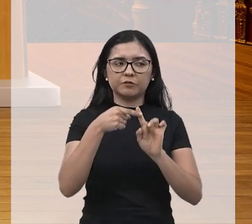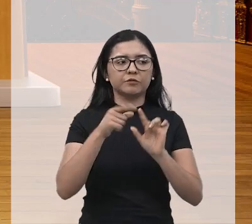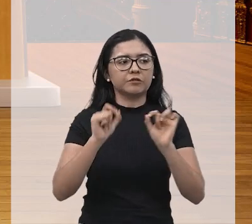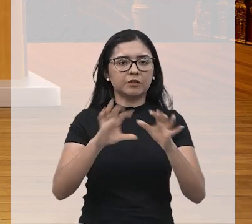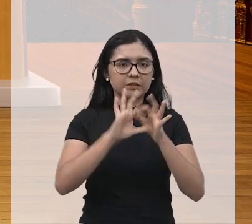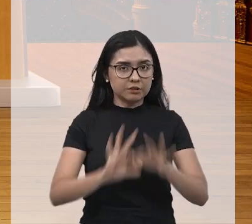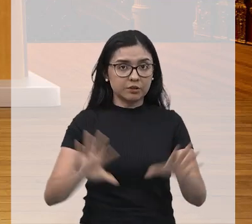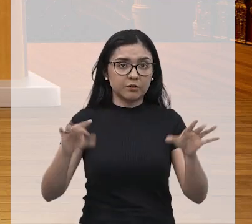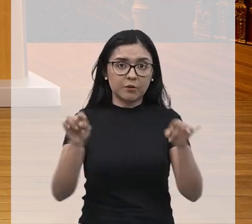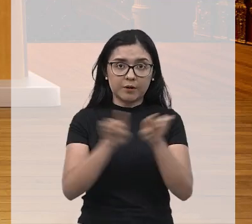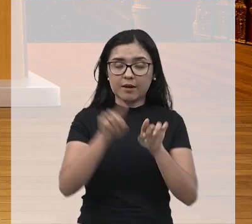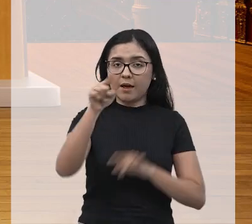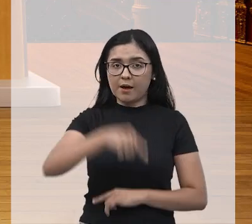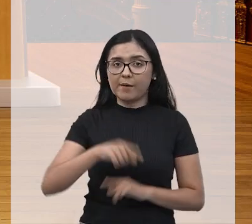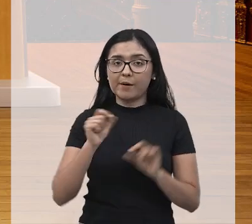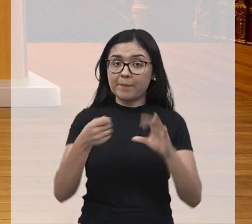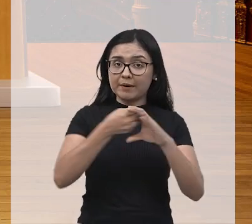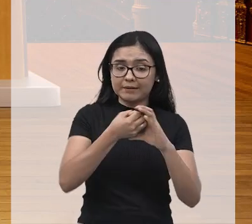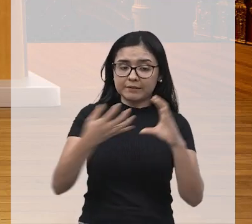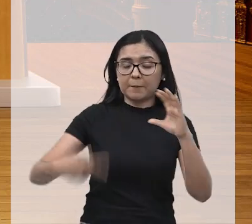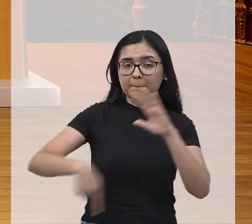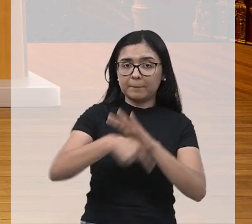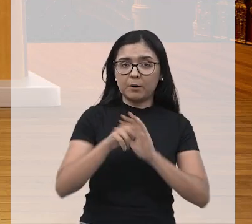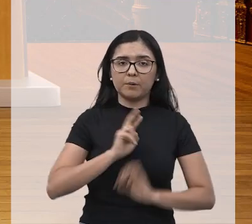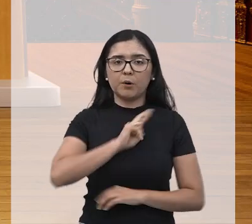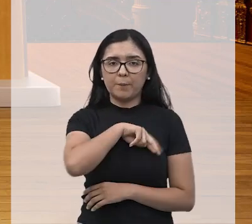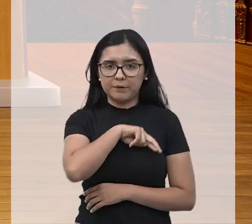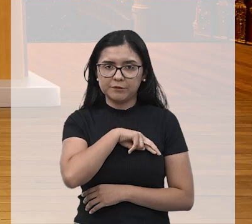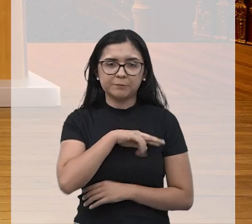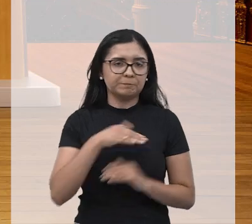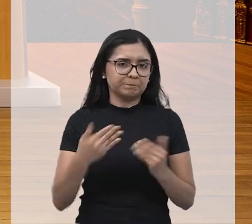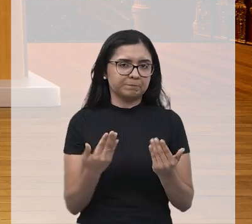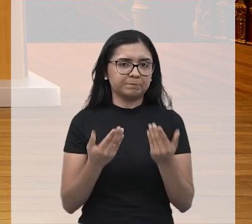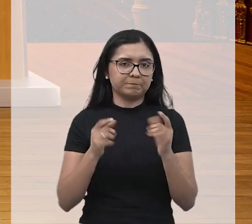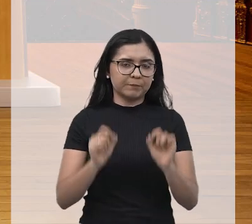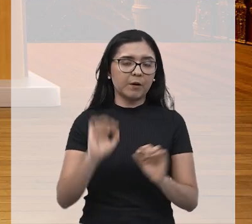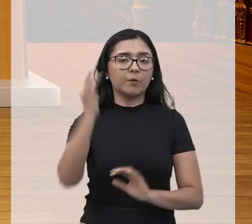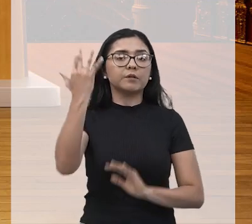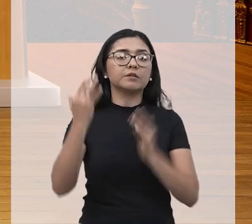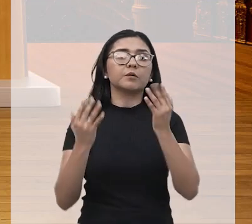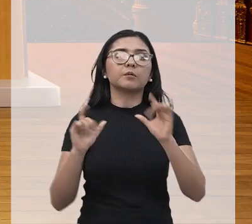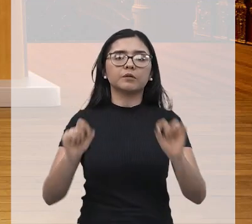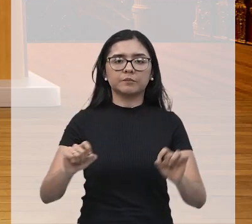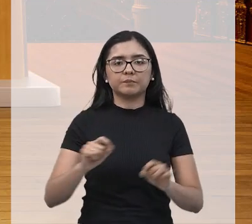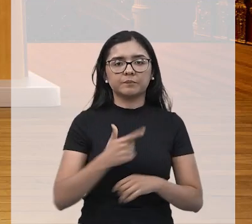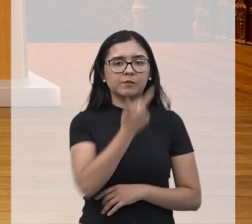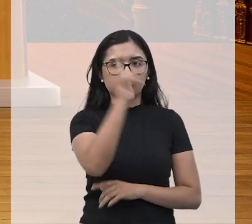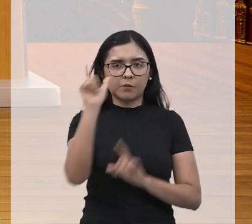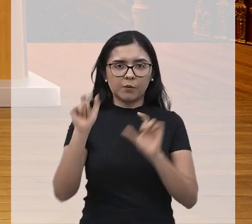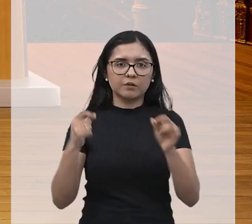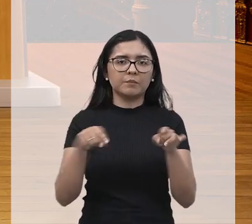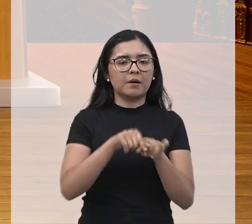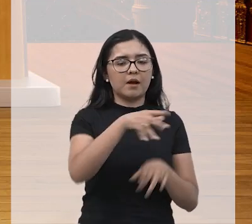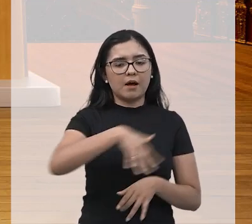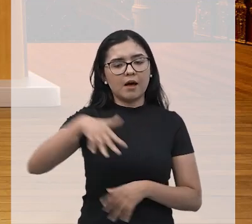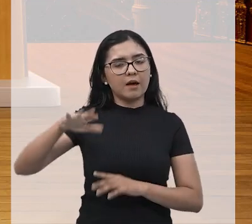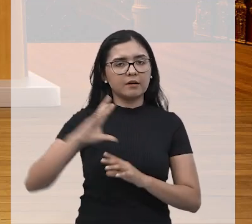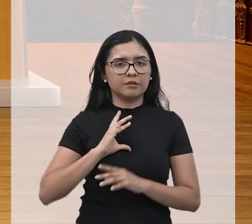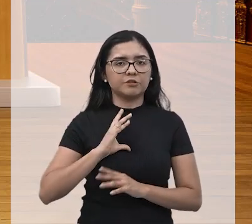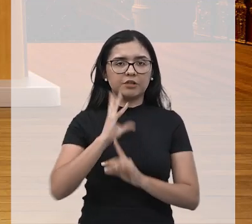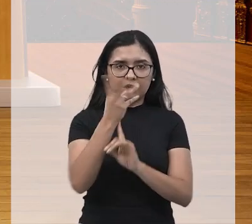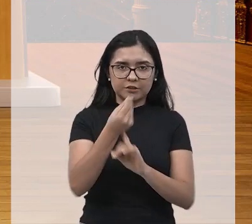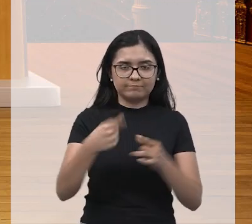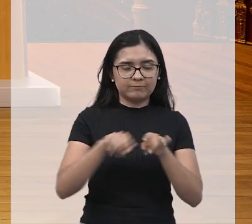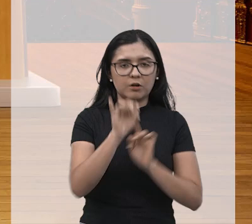nacionalistas, que era uma característica do romantismo. E o romantismo ele aconteceu em outras vertentes artísticas, como, por exemplo,